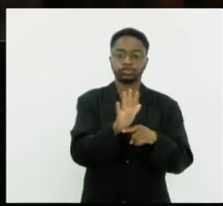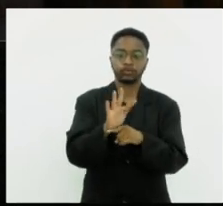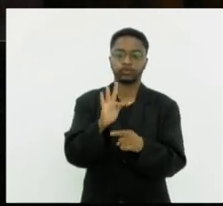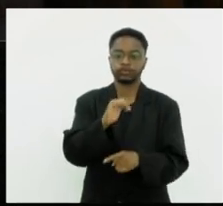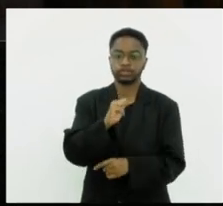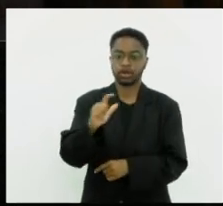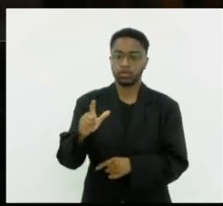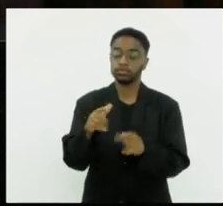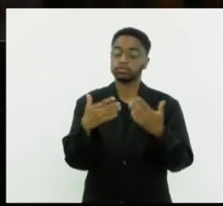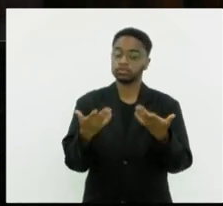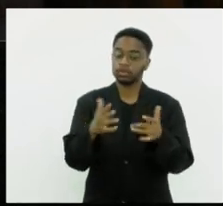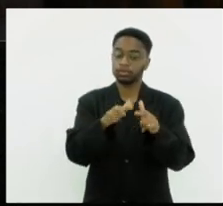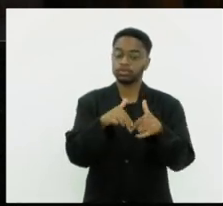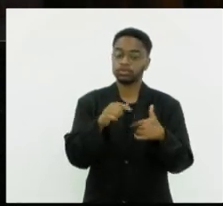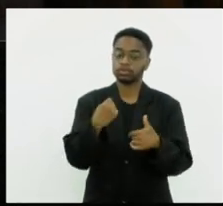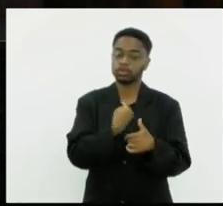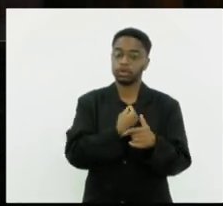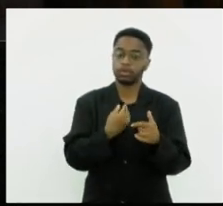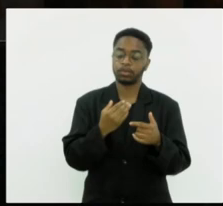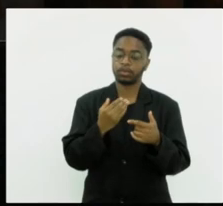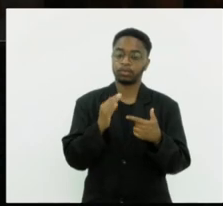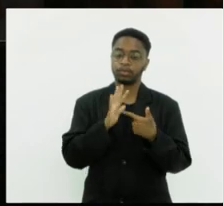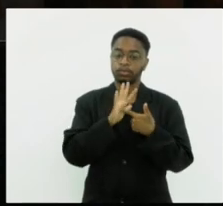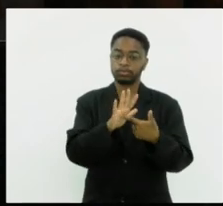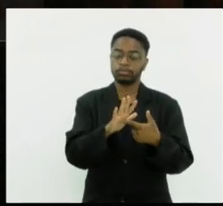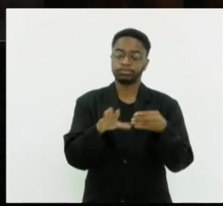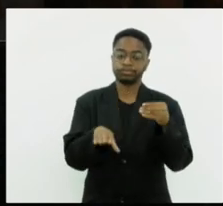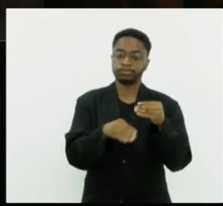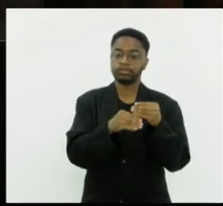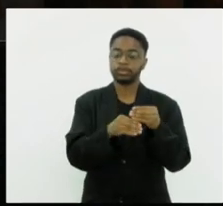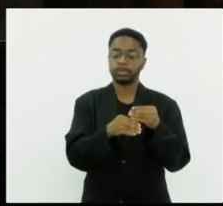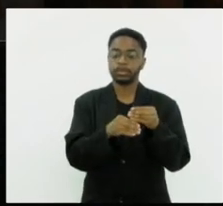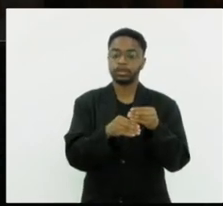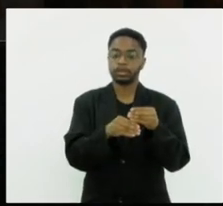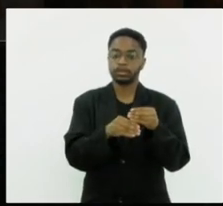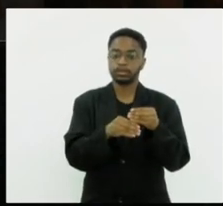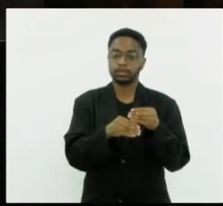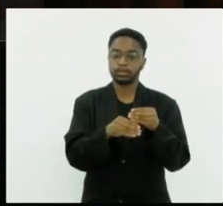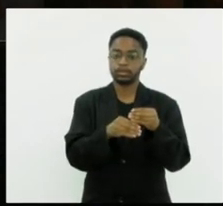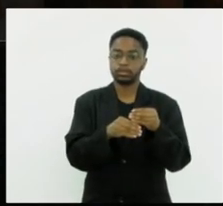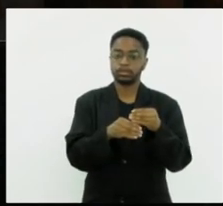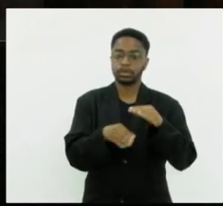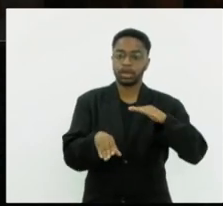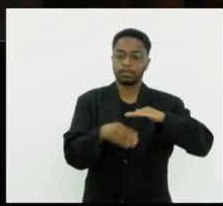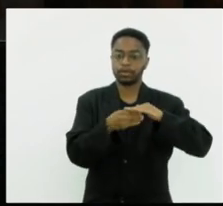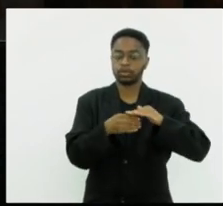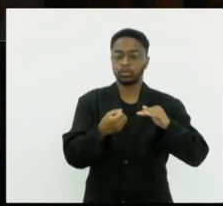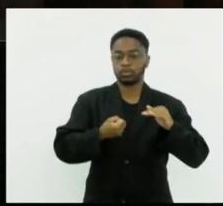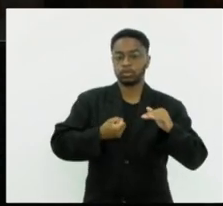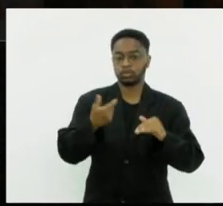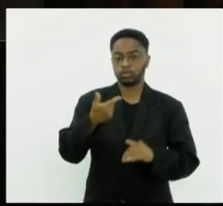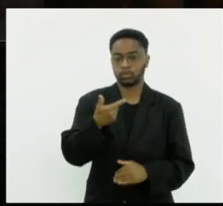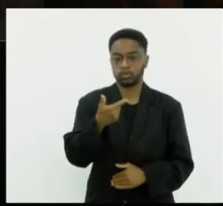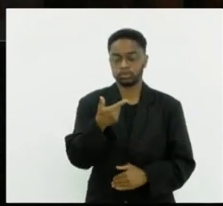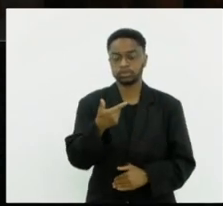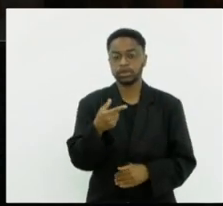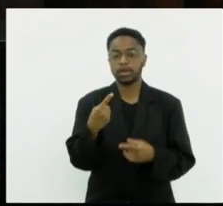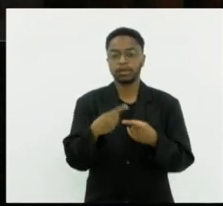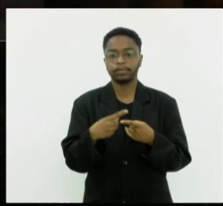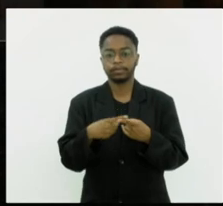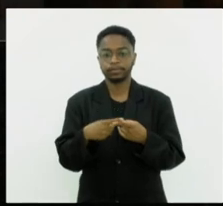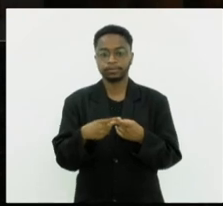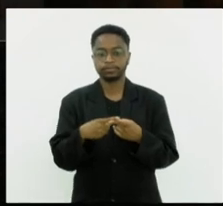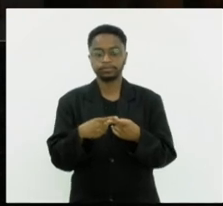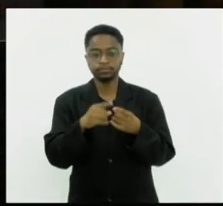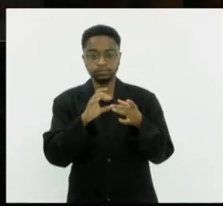isso, apresentamos o destaque na emenda aditiva número 2, para que a